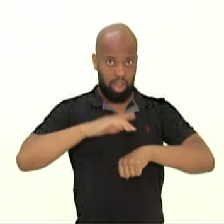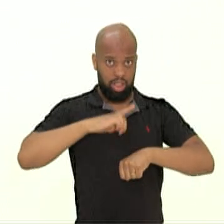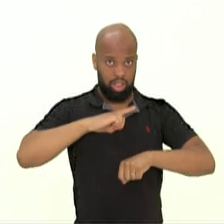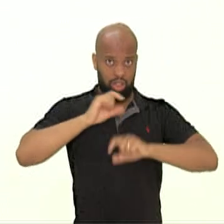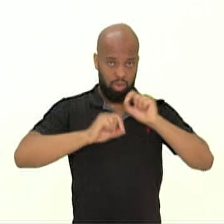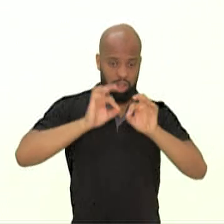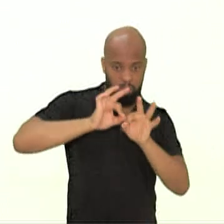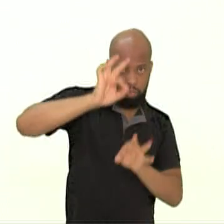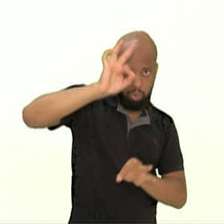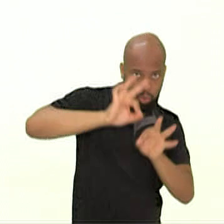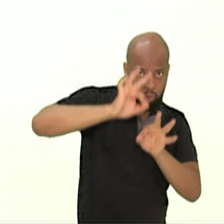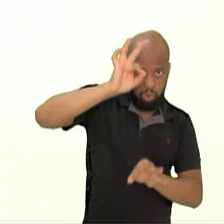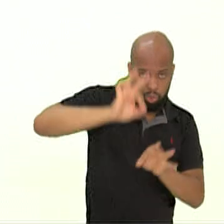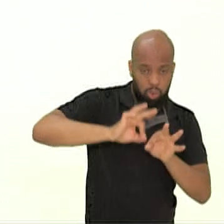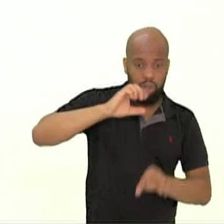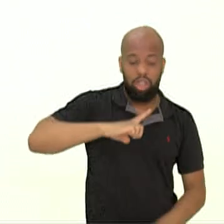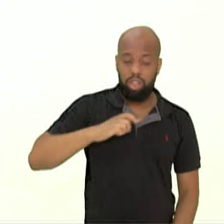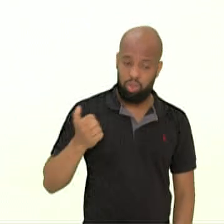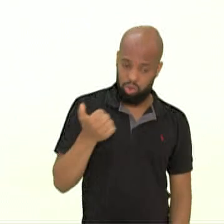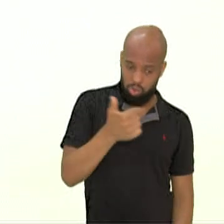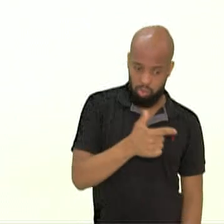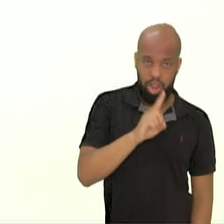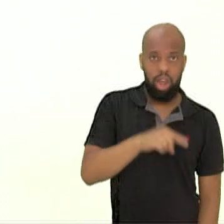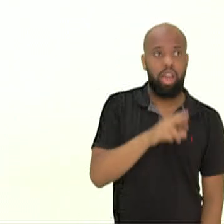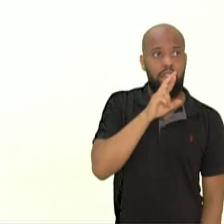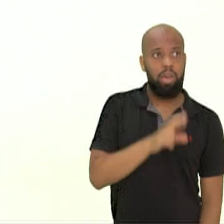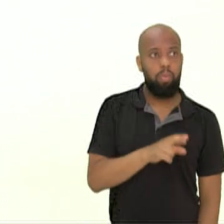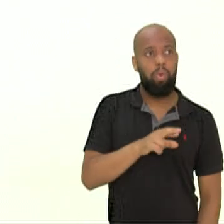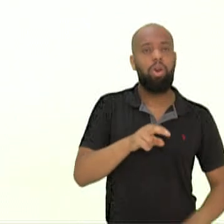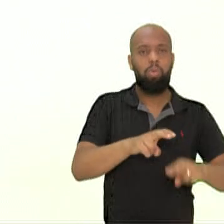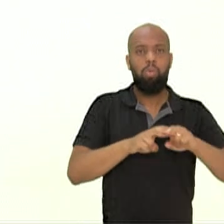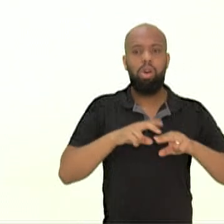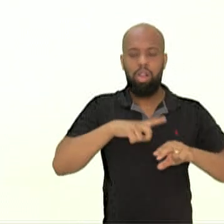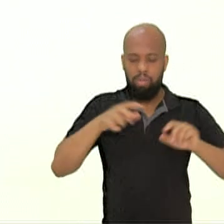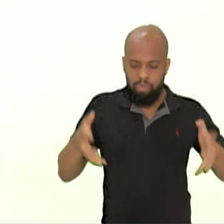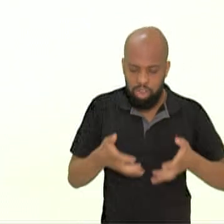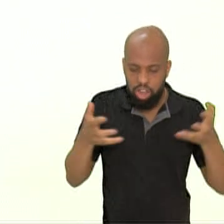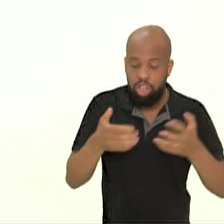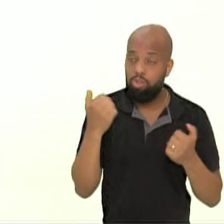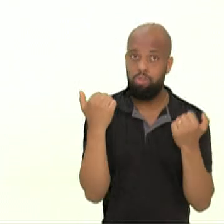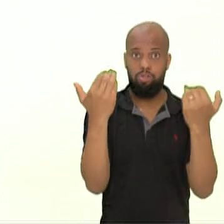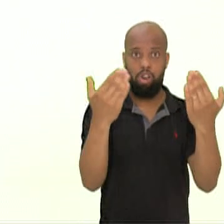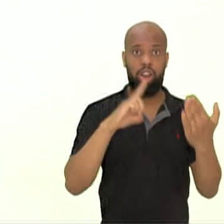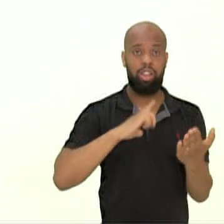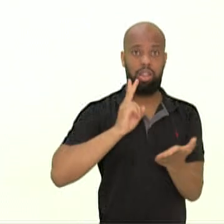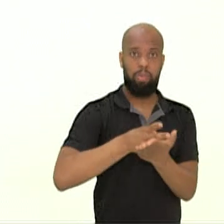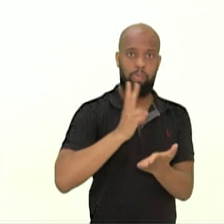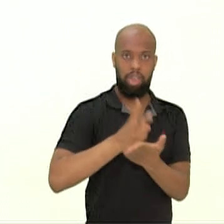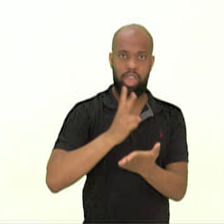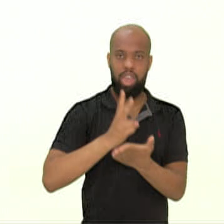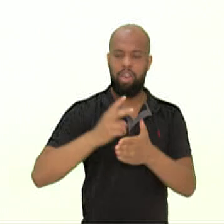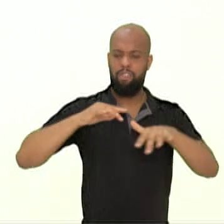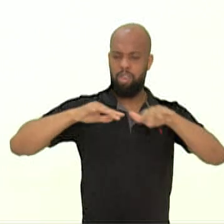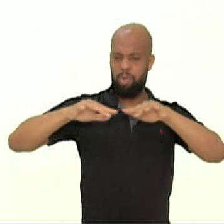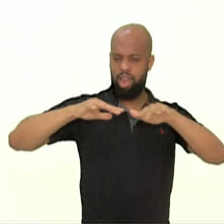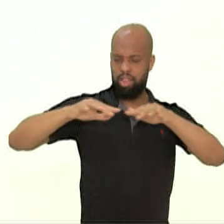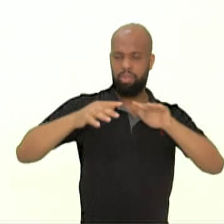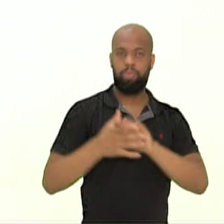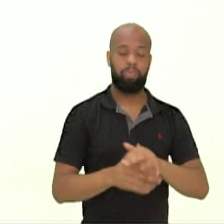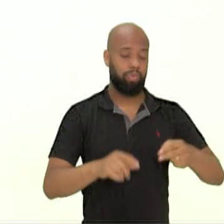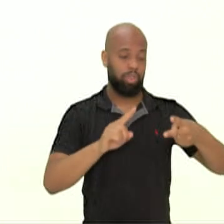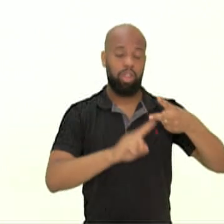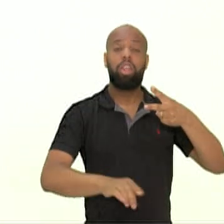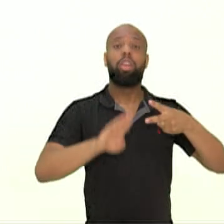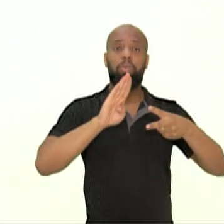amplitude acentuadamente maior, como resultado de estímulos externos que possuem a mesma frequência de vibração. E letra